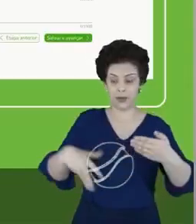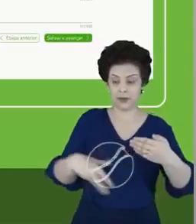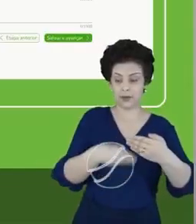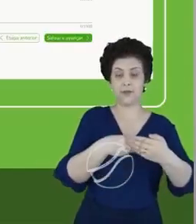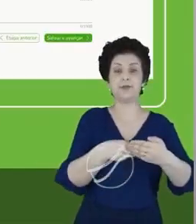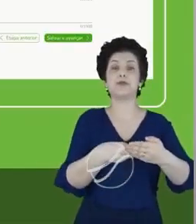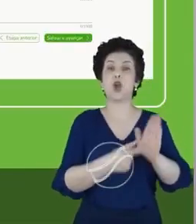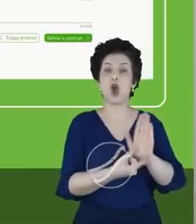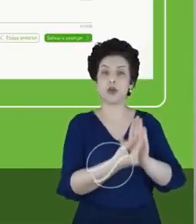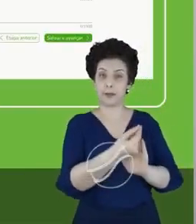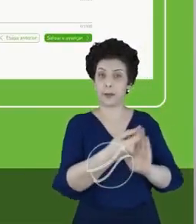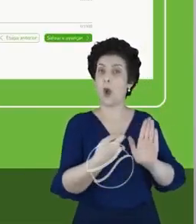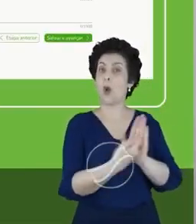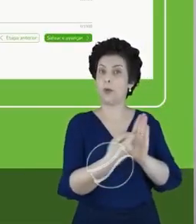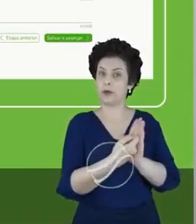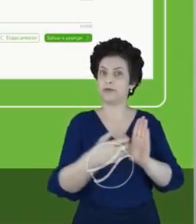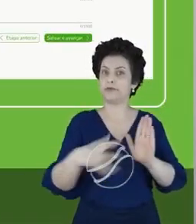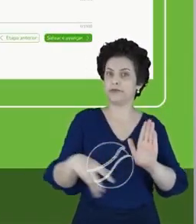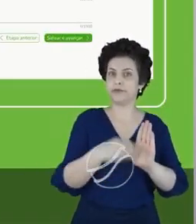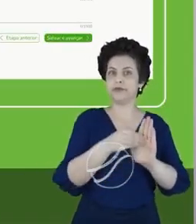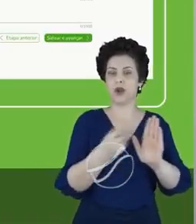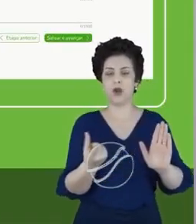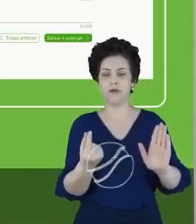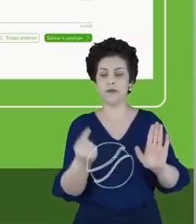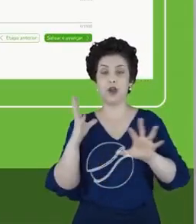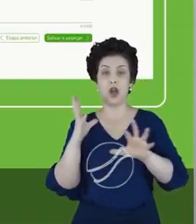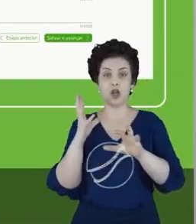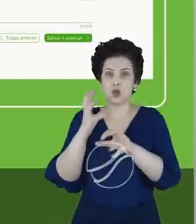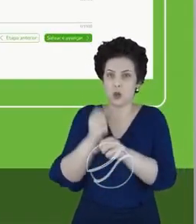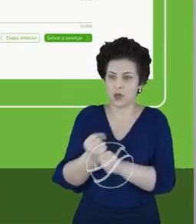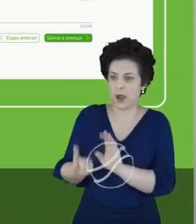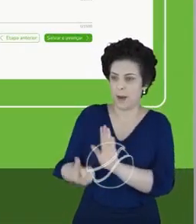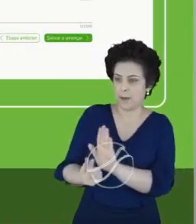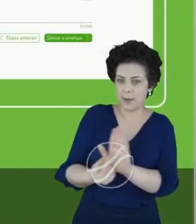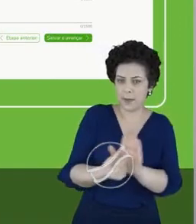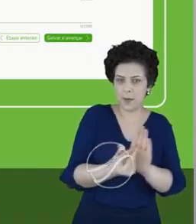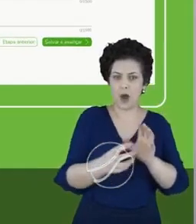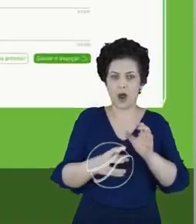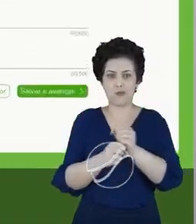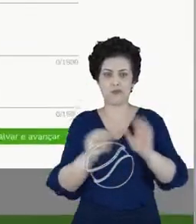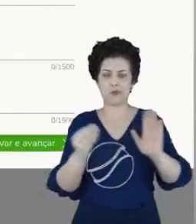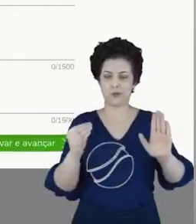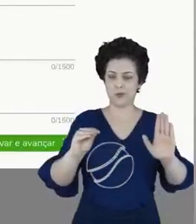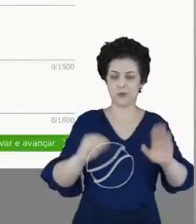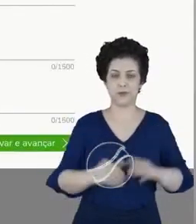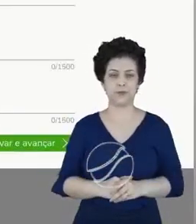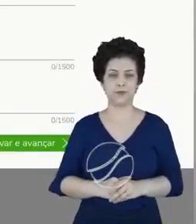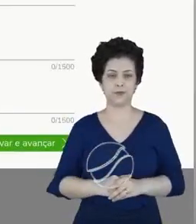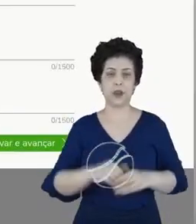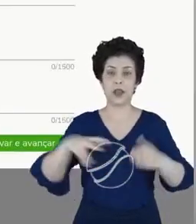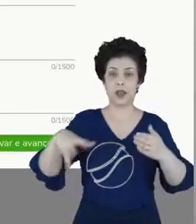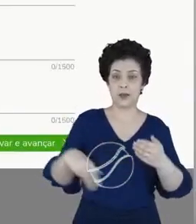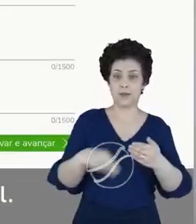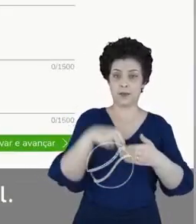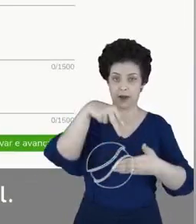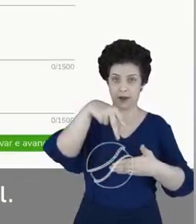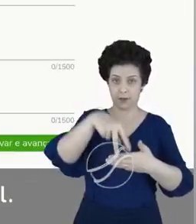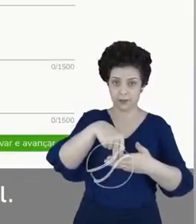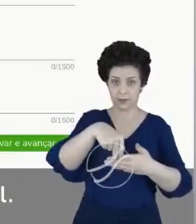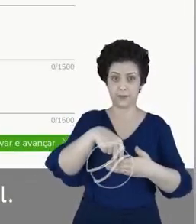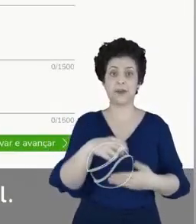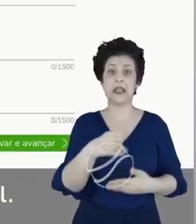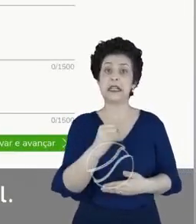adequadamento ali tiveram suas contas aprovadas ali para pela nossa comissão de análise Podem sim é